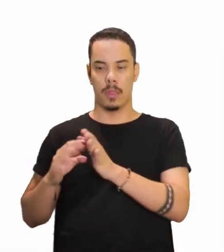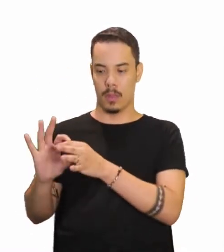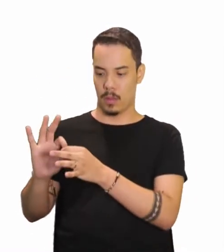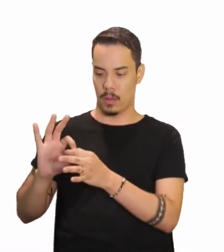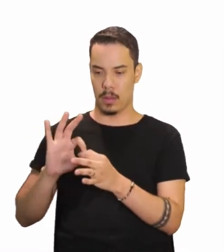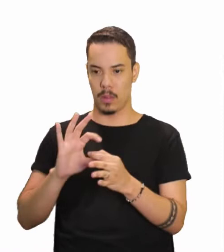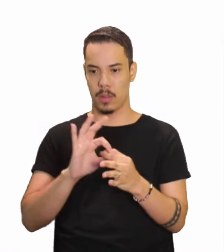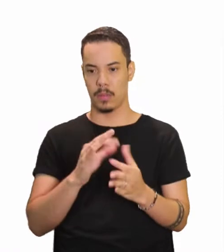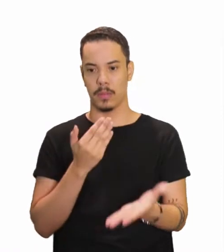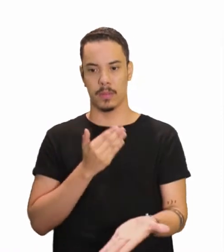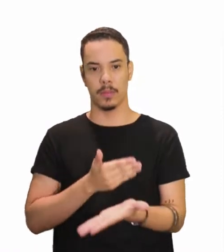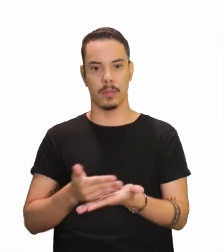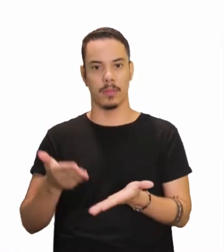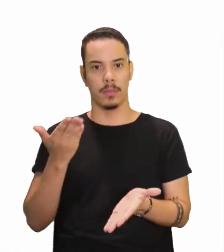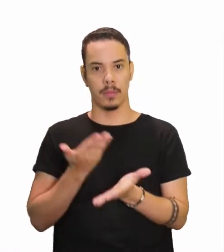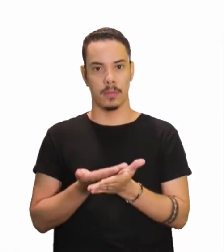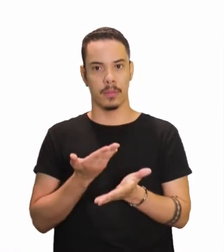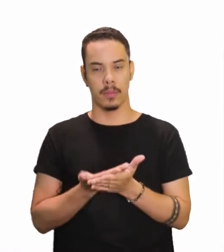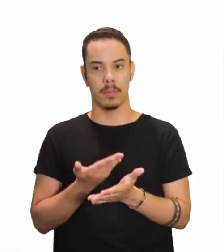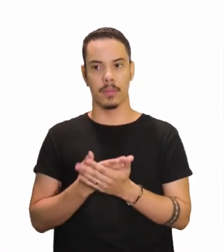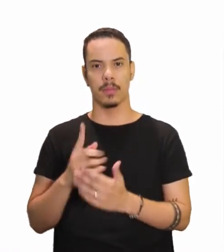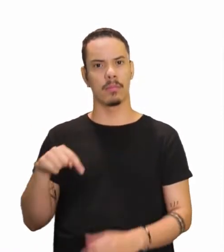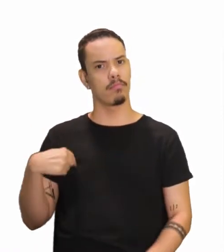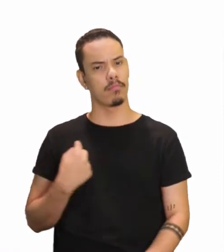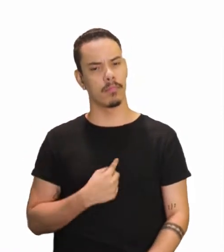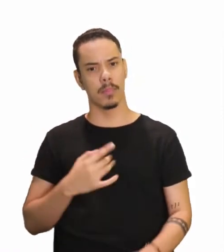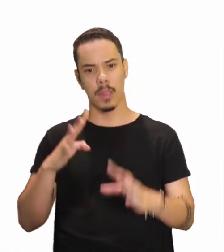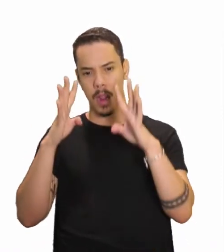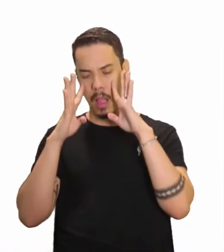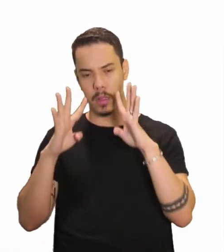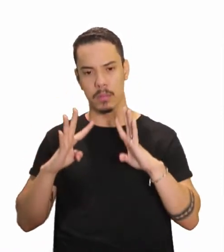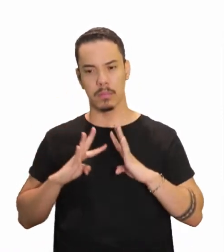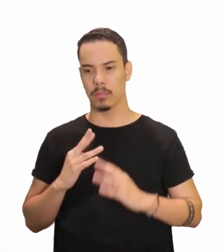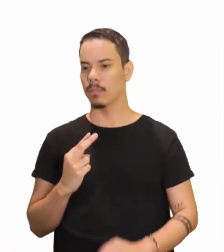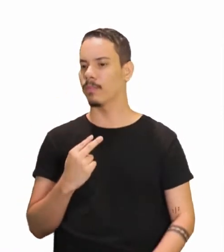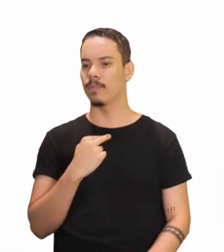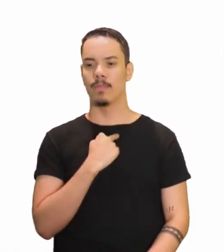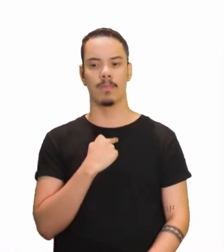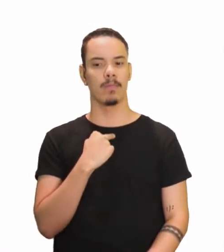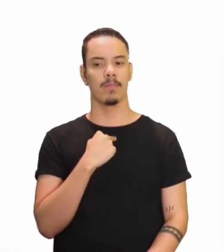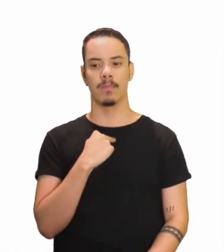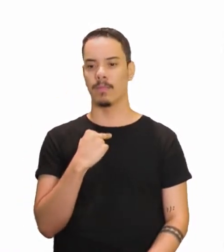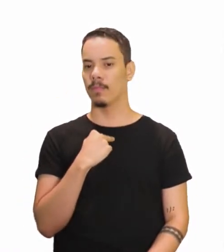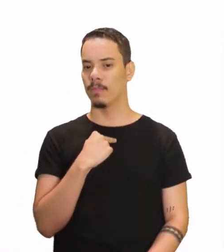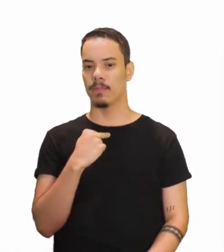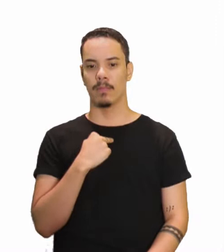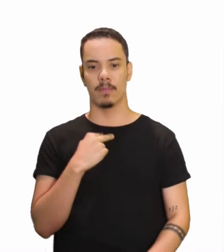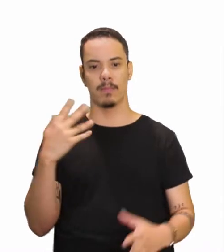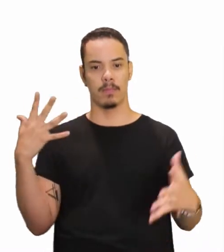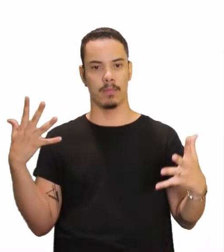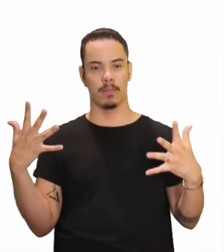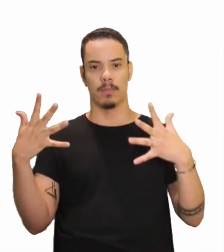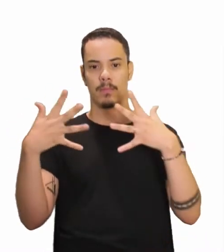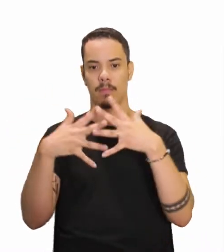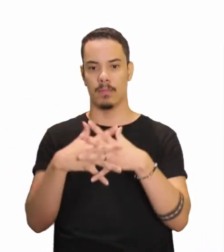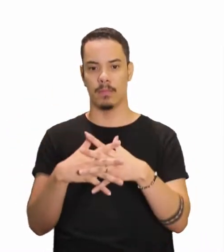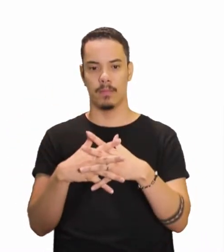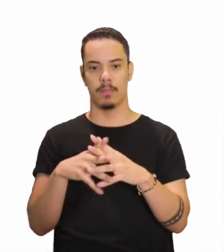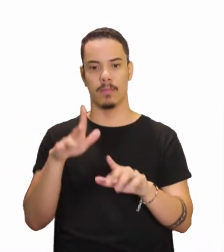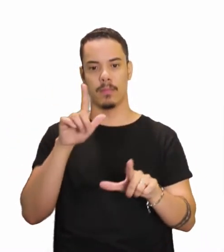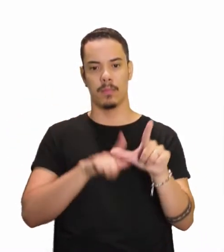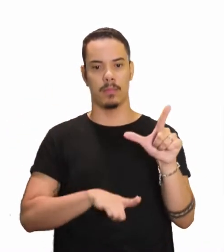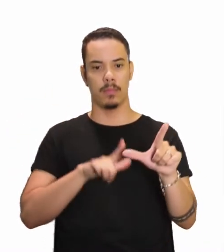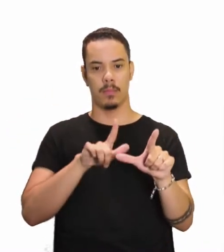aula, onde aí a gente chama a atenção. Não podemos confundir